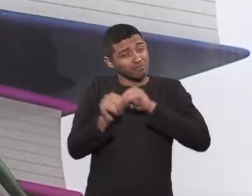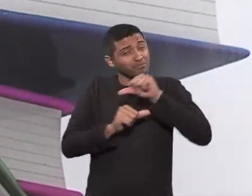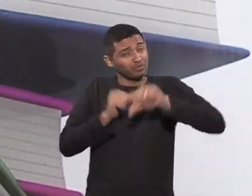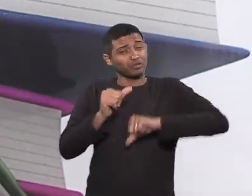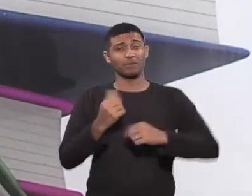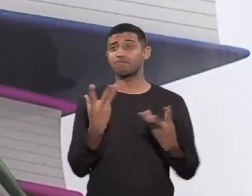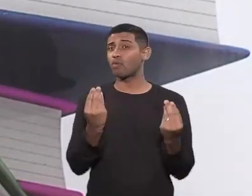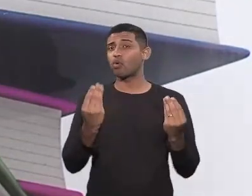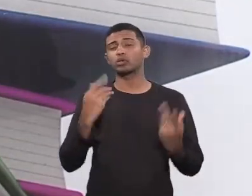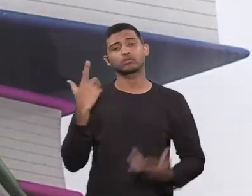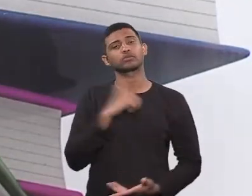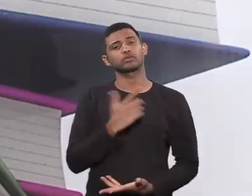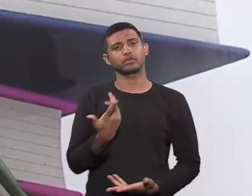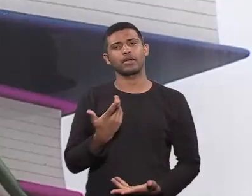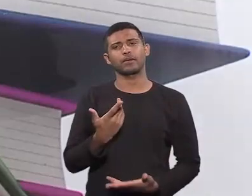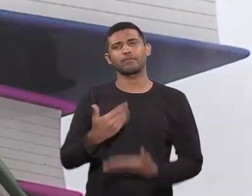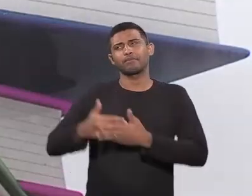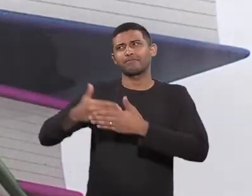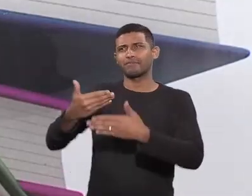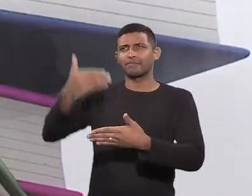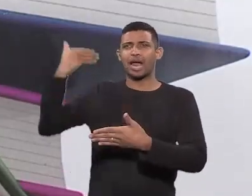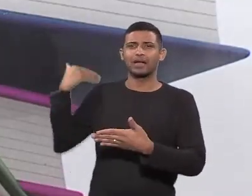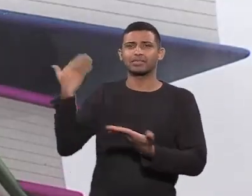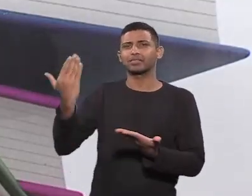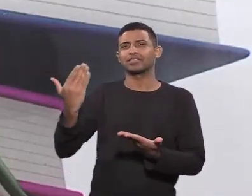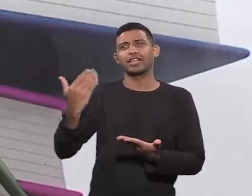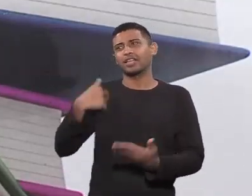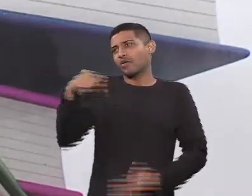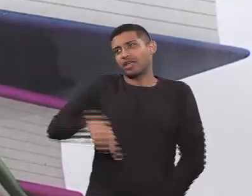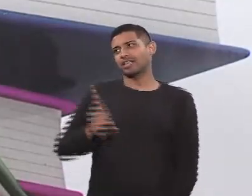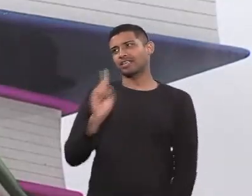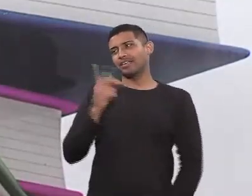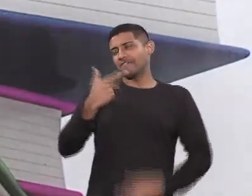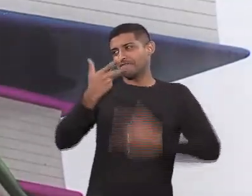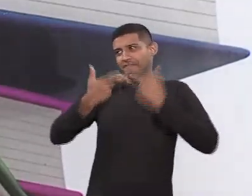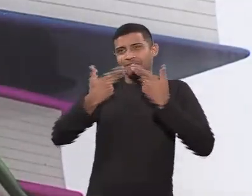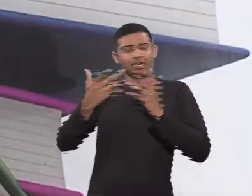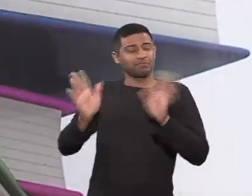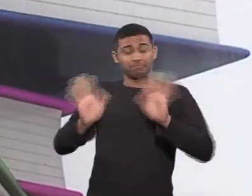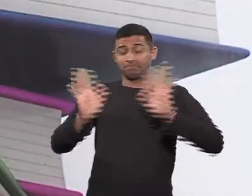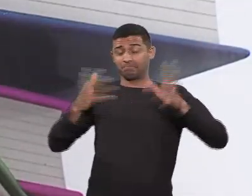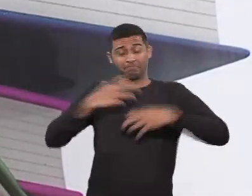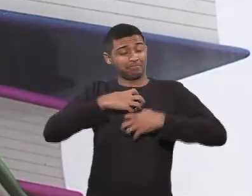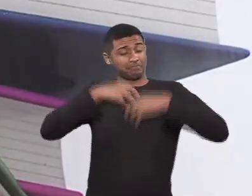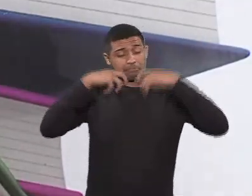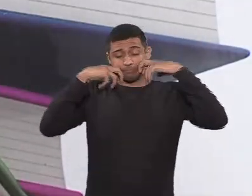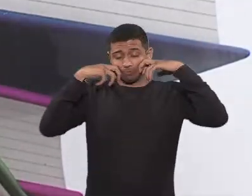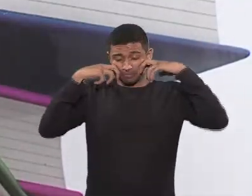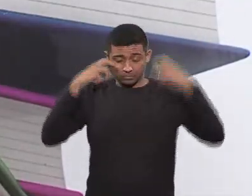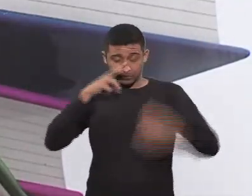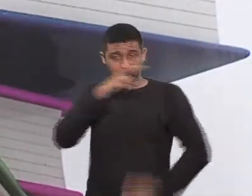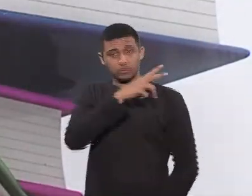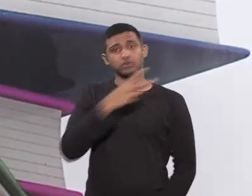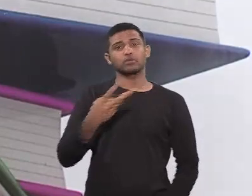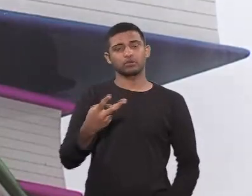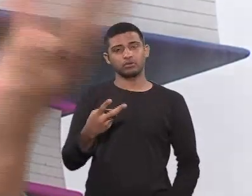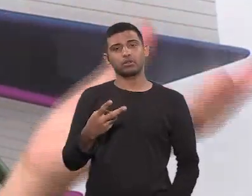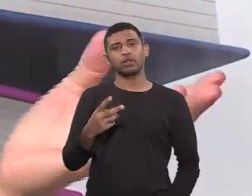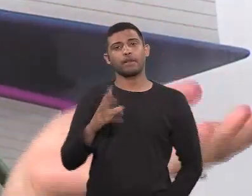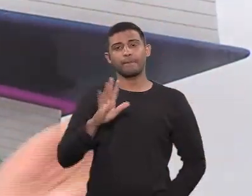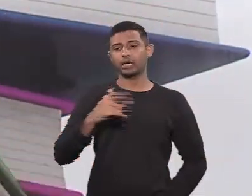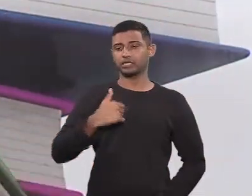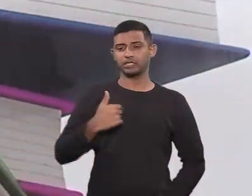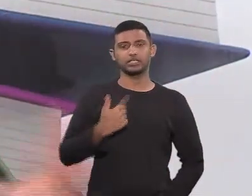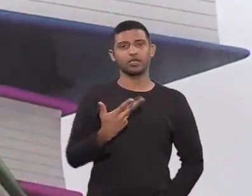bastante. Há um tempo atrás não estaria aqui falando, mas eu seria